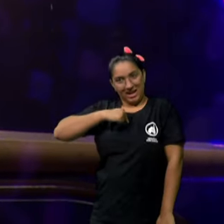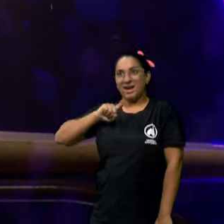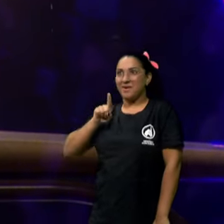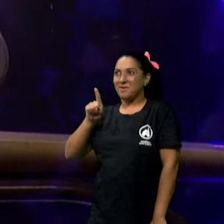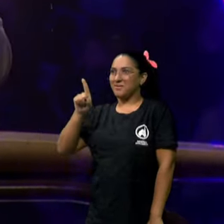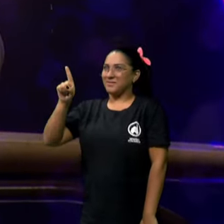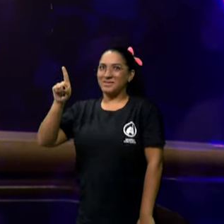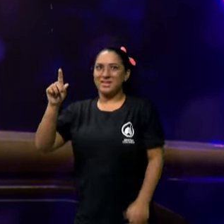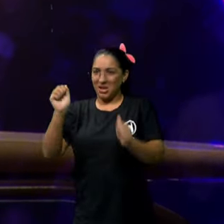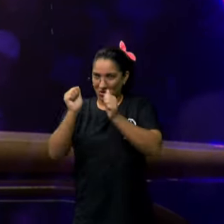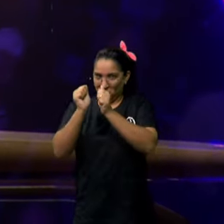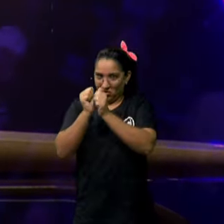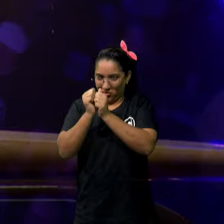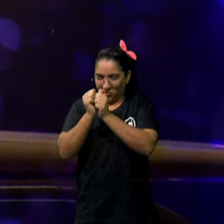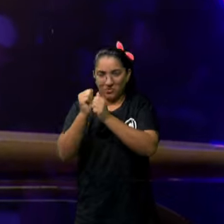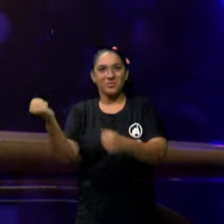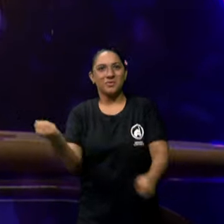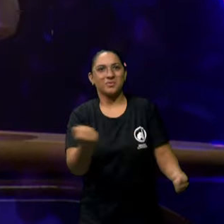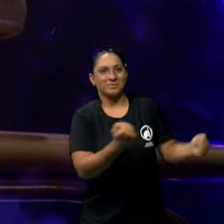vamos dançar